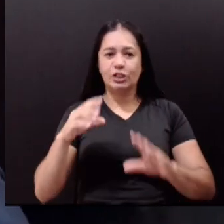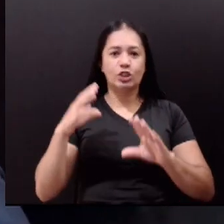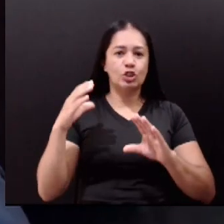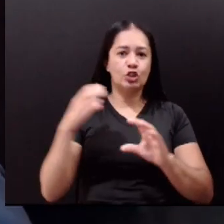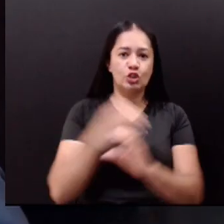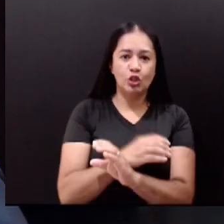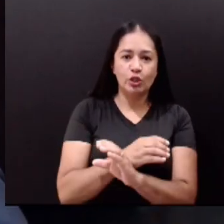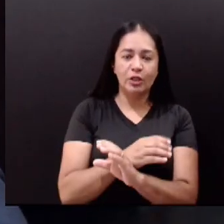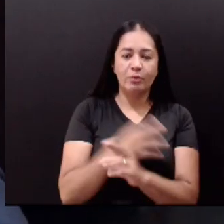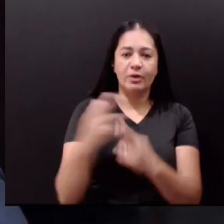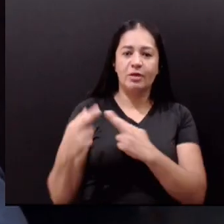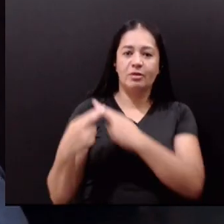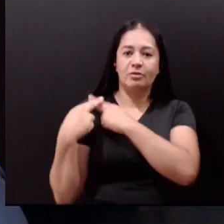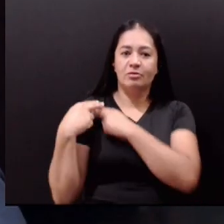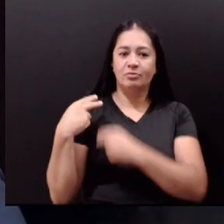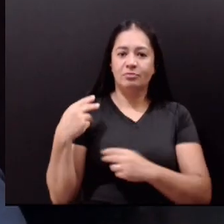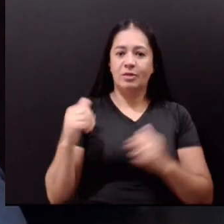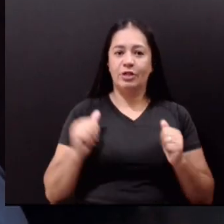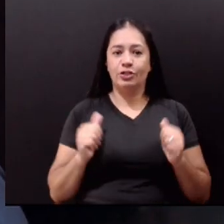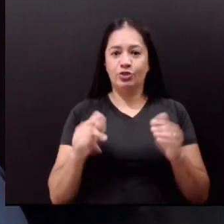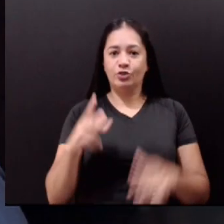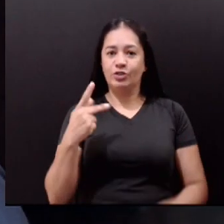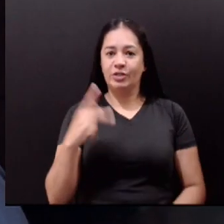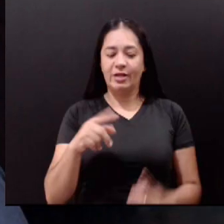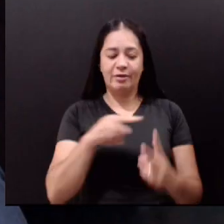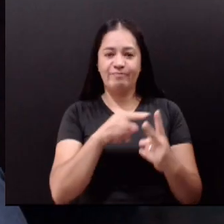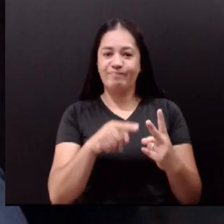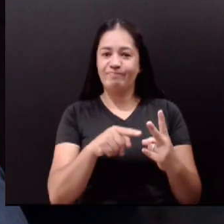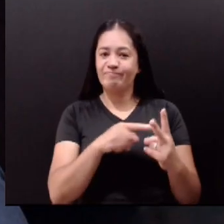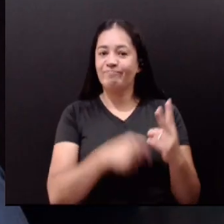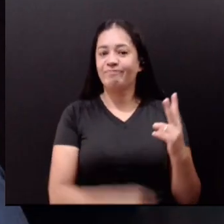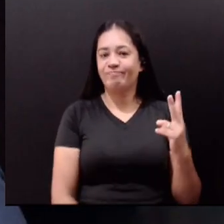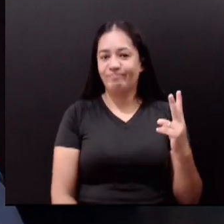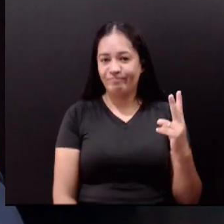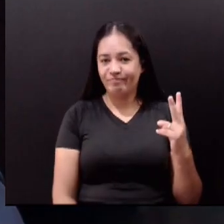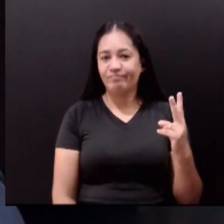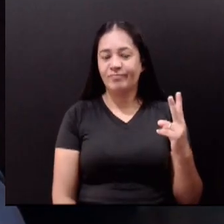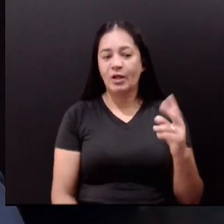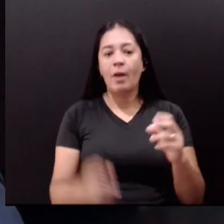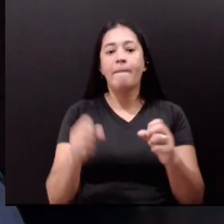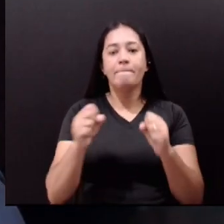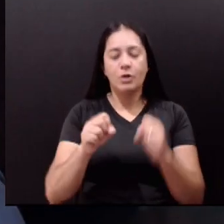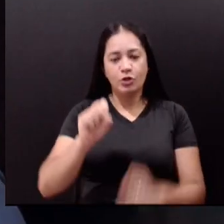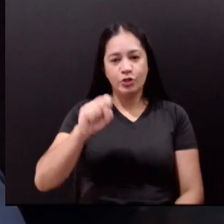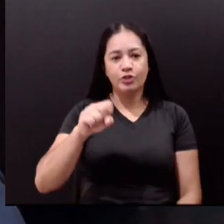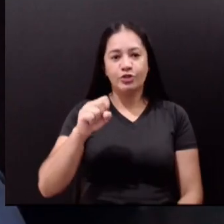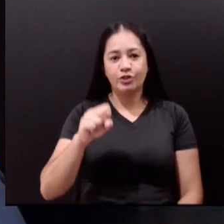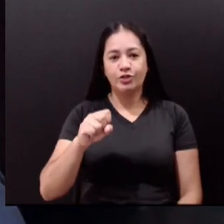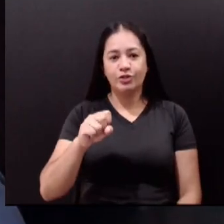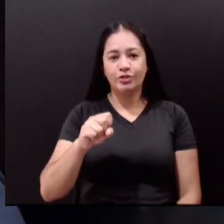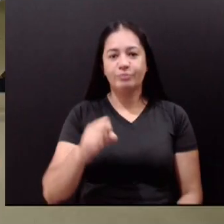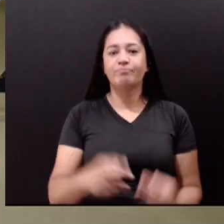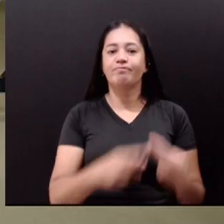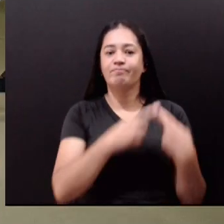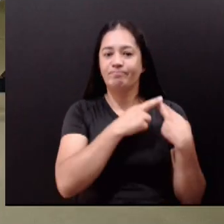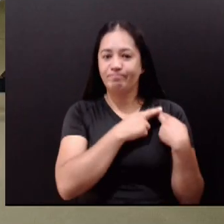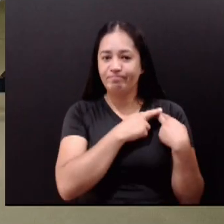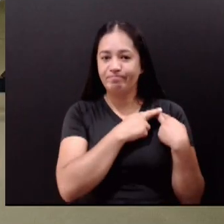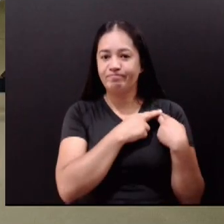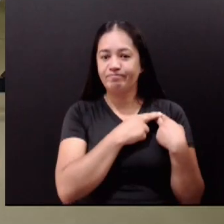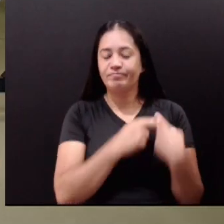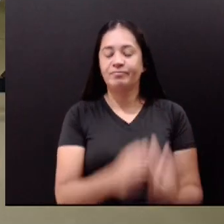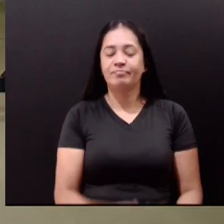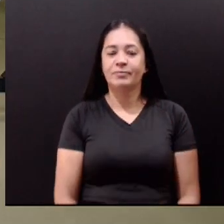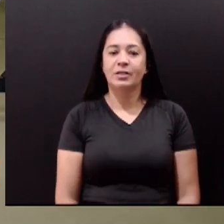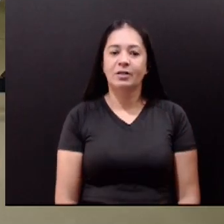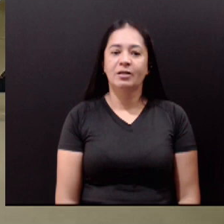atos. Quem o são os seus pais. Então podem sim, sem dúvida nenhuma, serem responsabilizados. Muito bem, doutor Rodrigo, né, respondendo